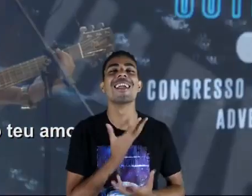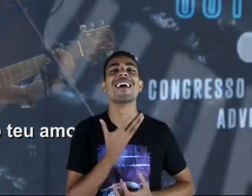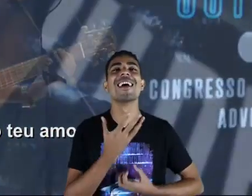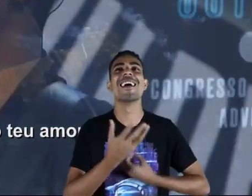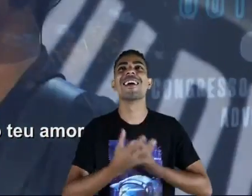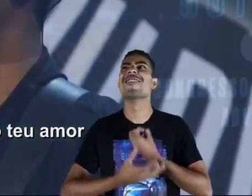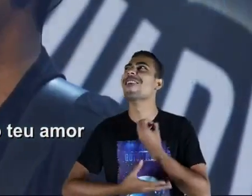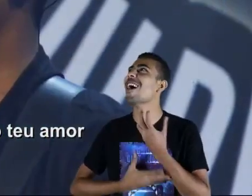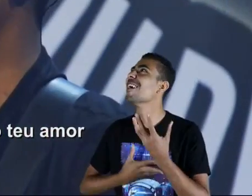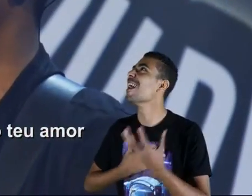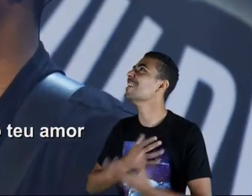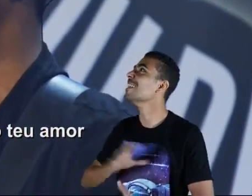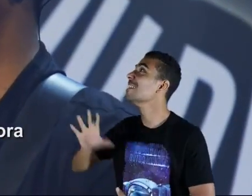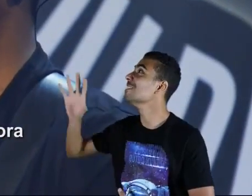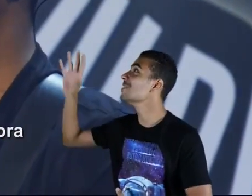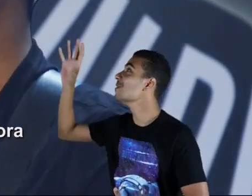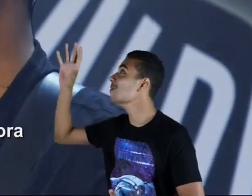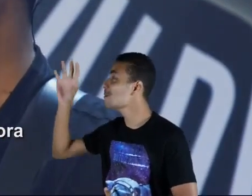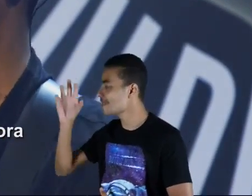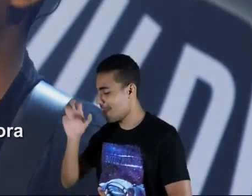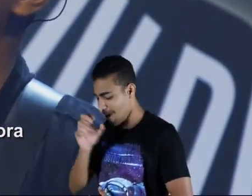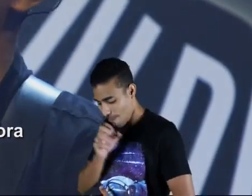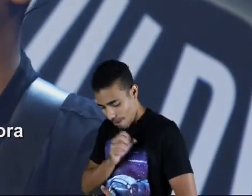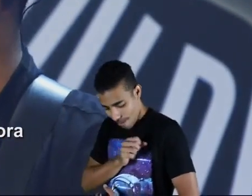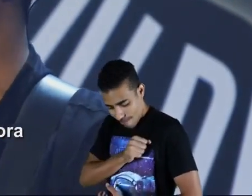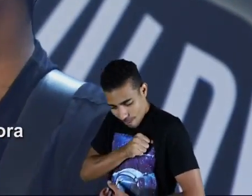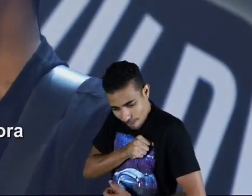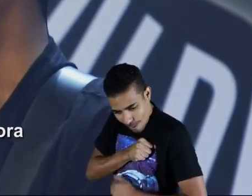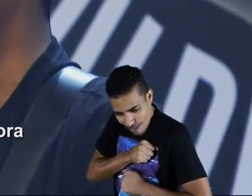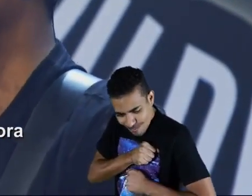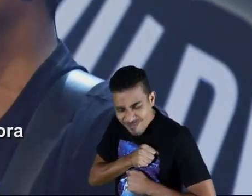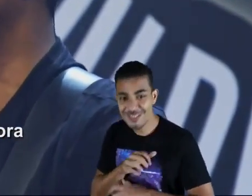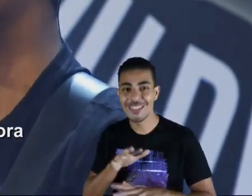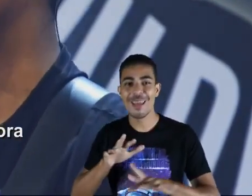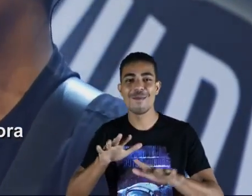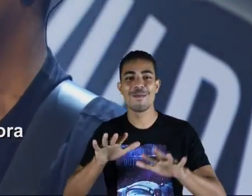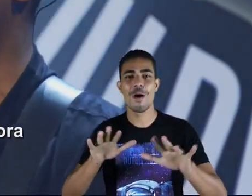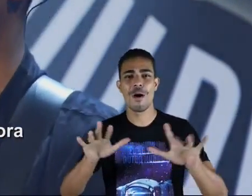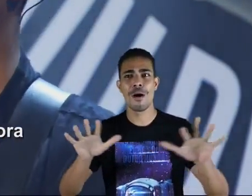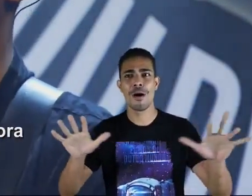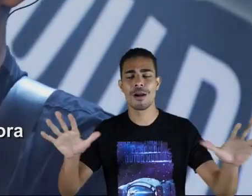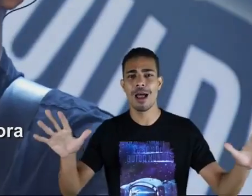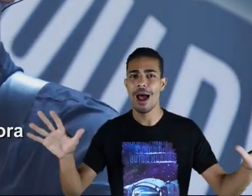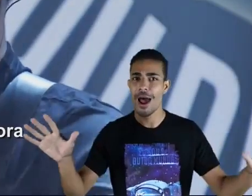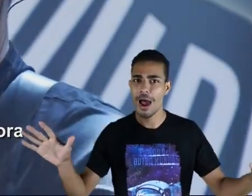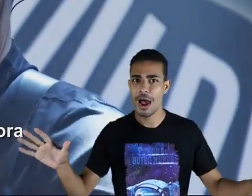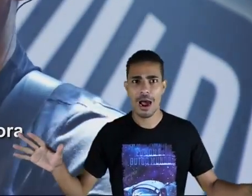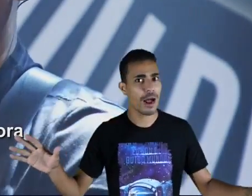temor levar ao mundo o teu amor.